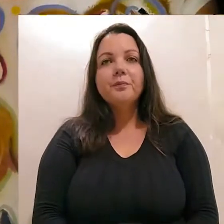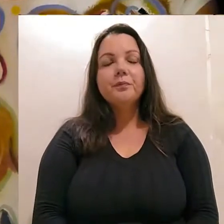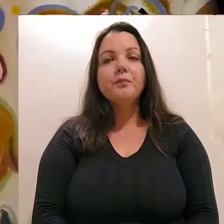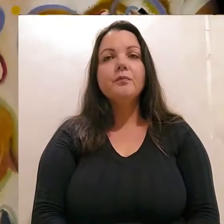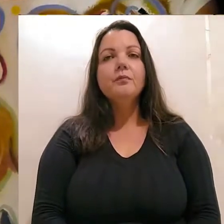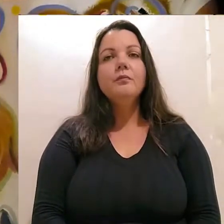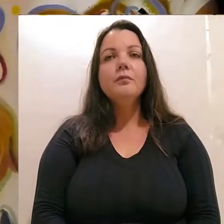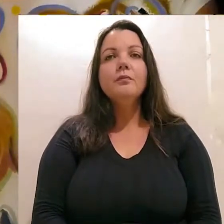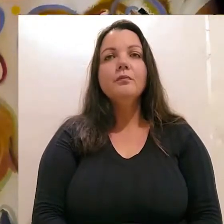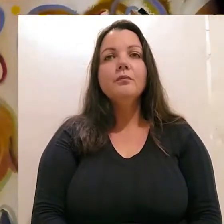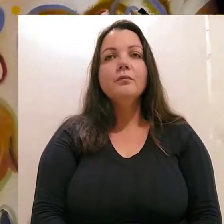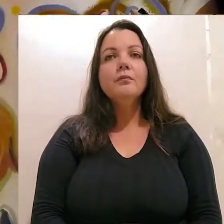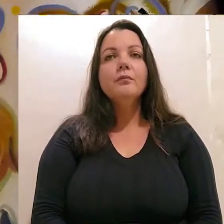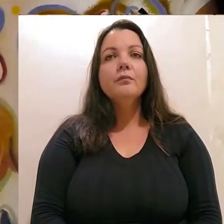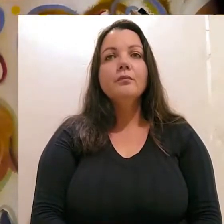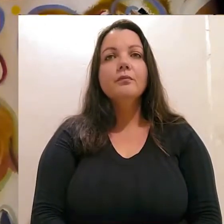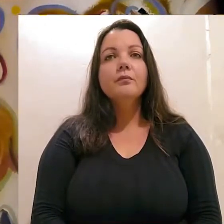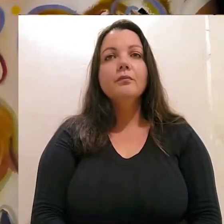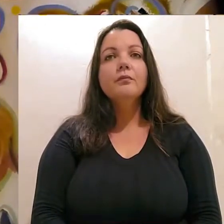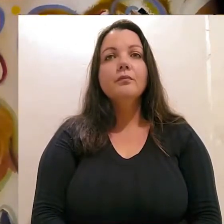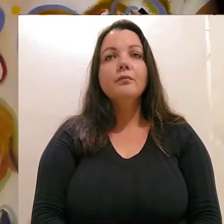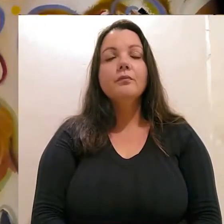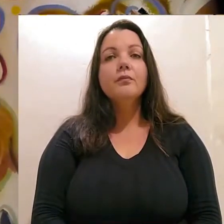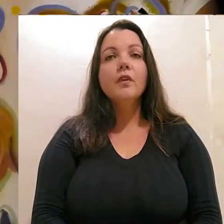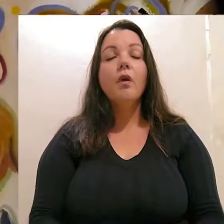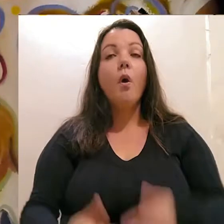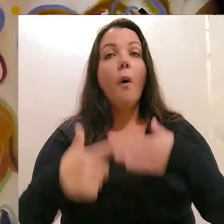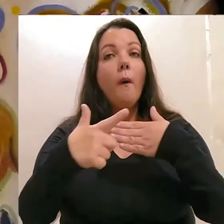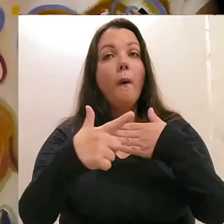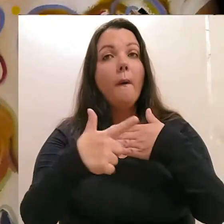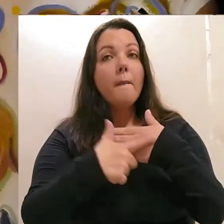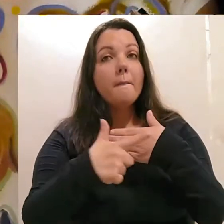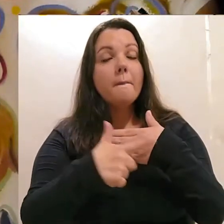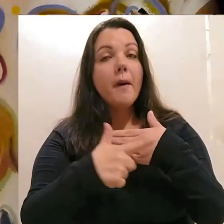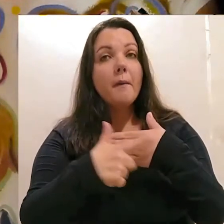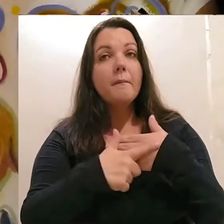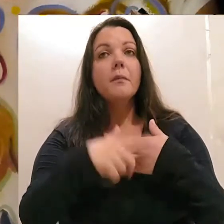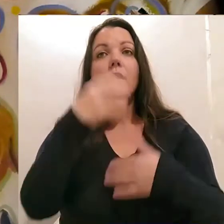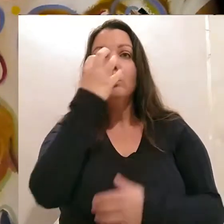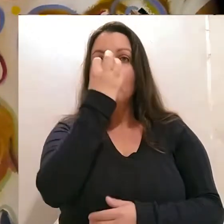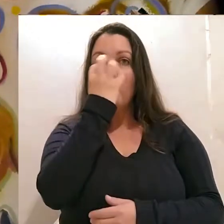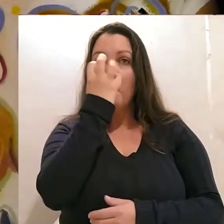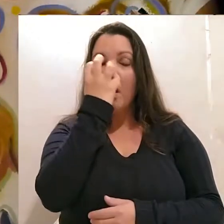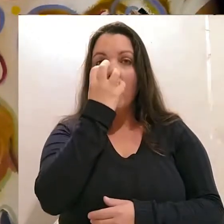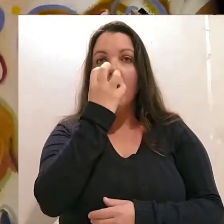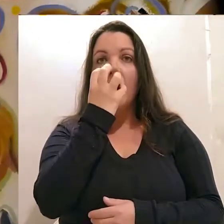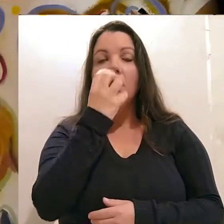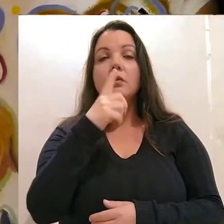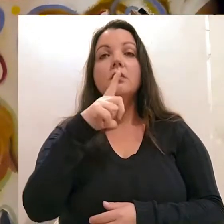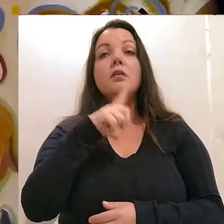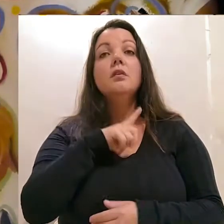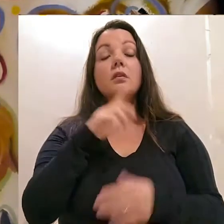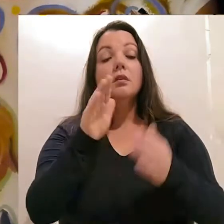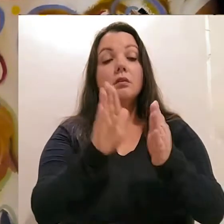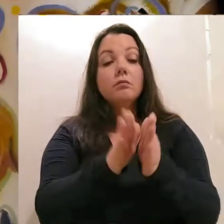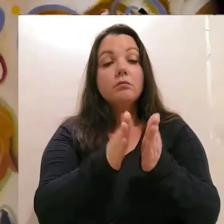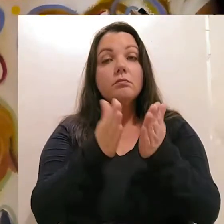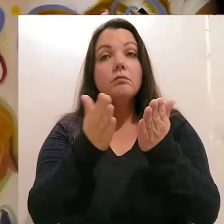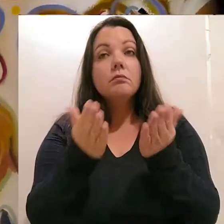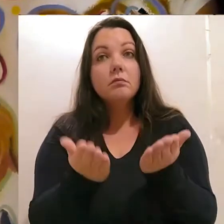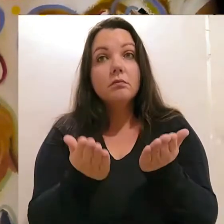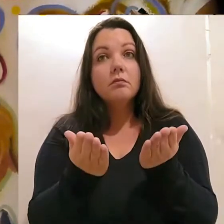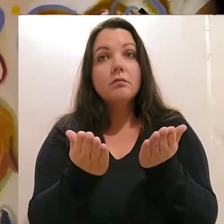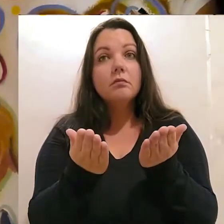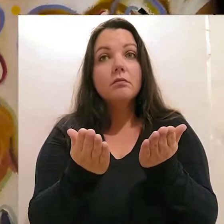ou boi e bom a figura do palhaço é citado na Bíblia né